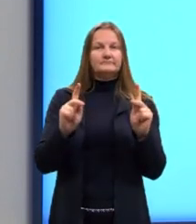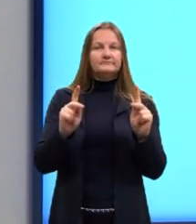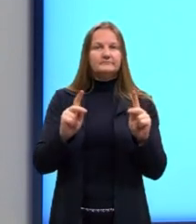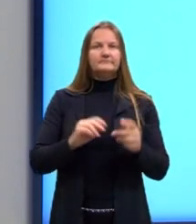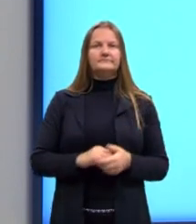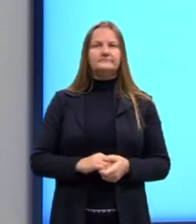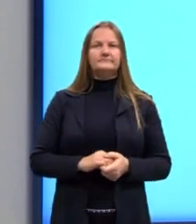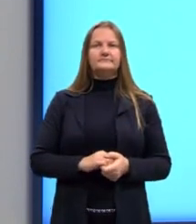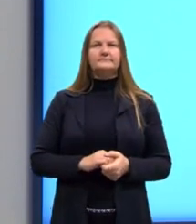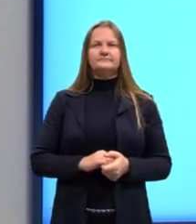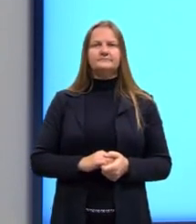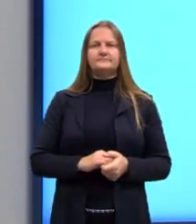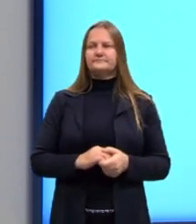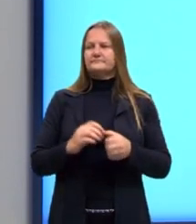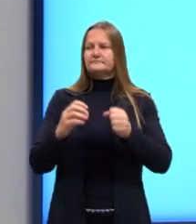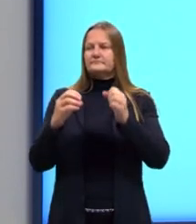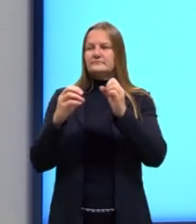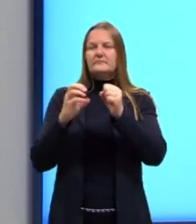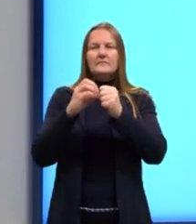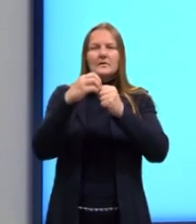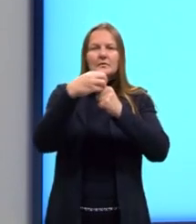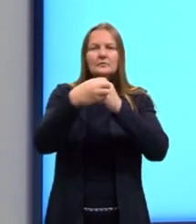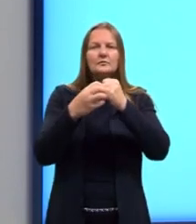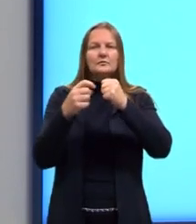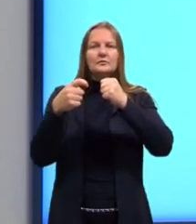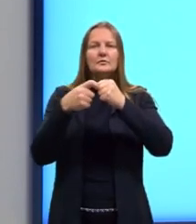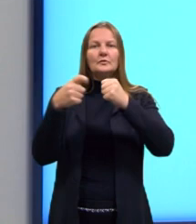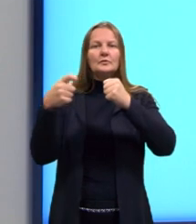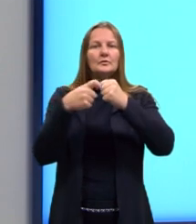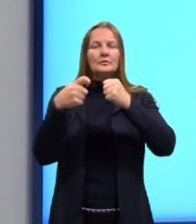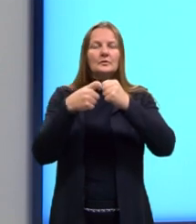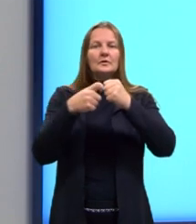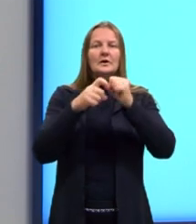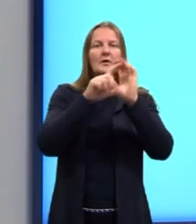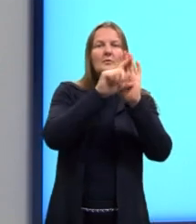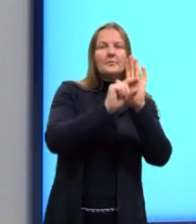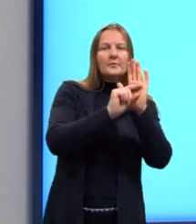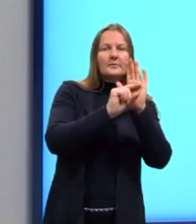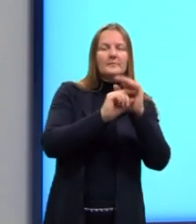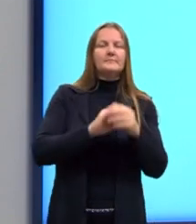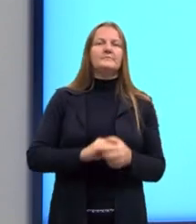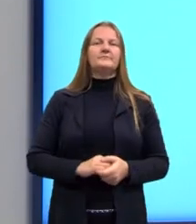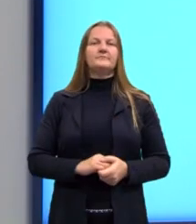onde uma flor oxidada a outra tem que ser reduzida